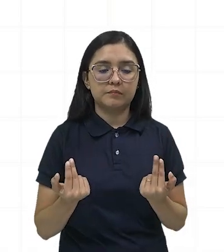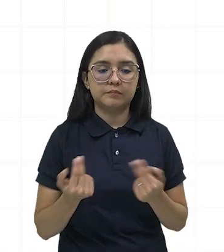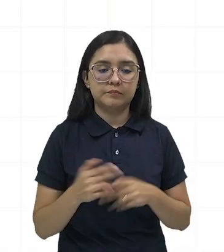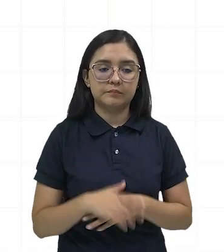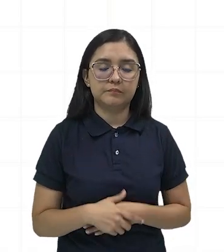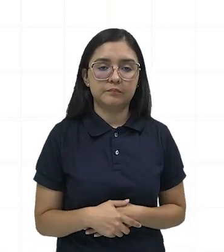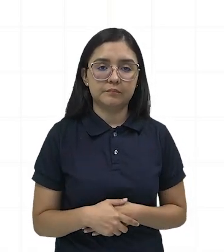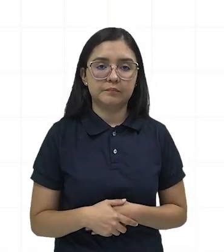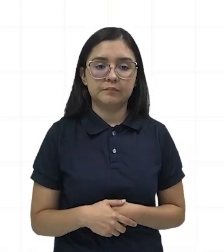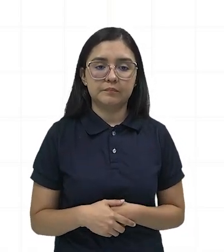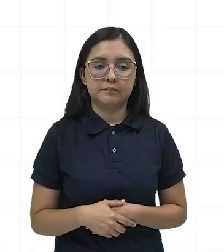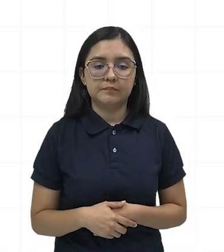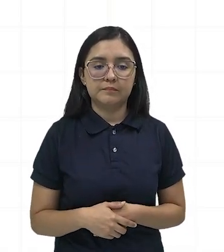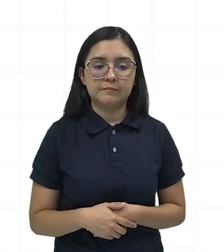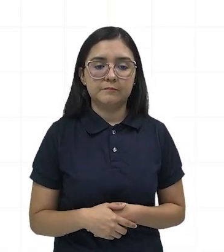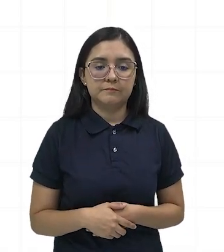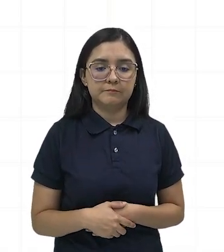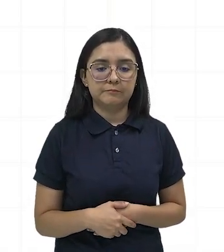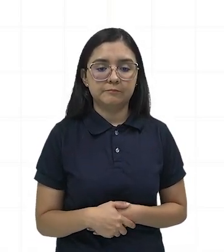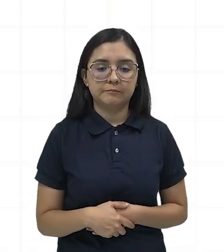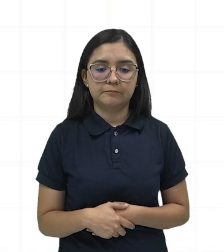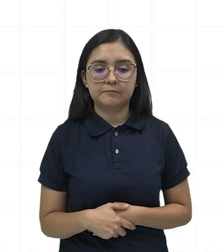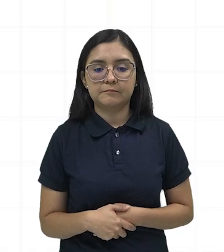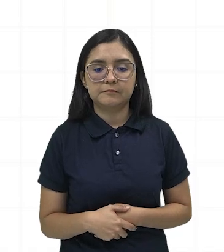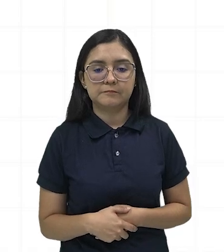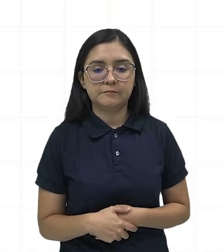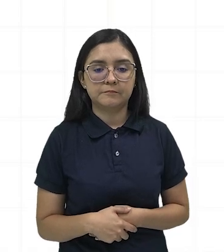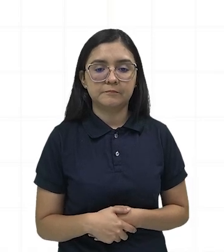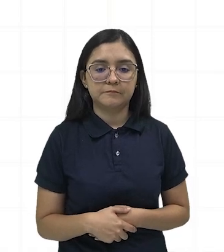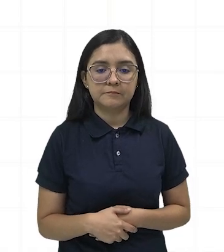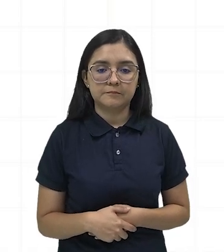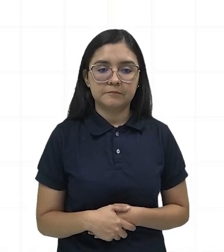esse outro aqui, tá? Então nós temos o lado A.